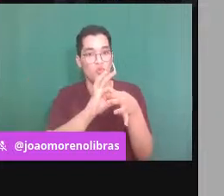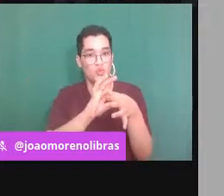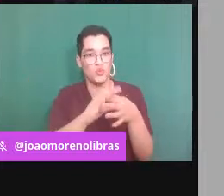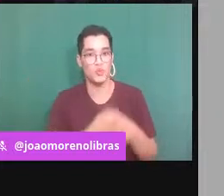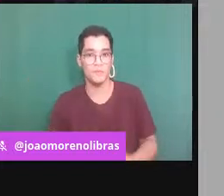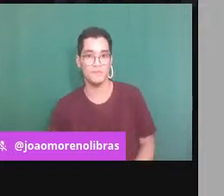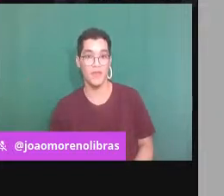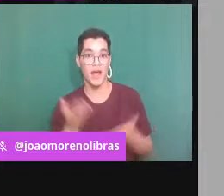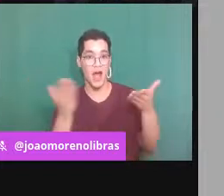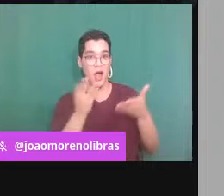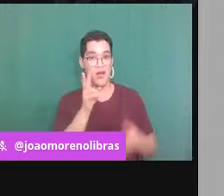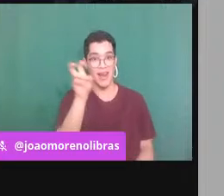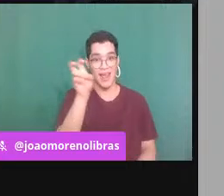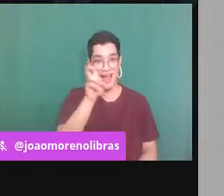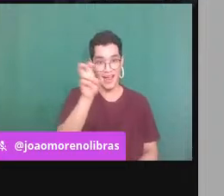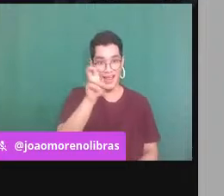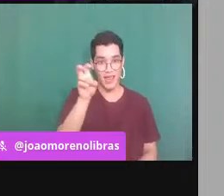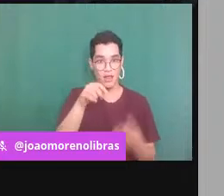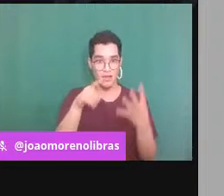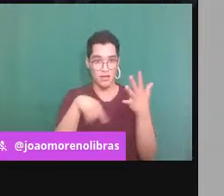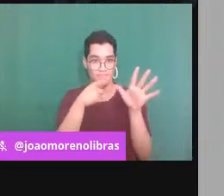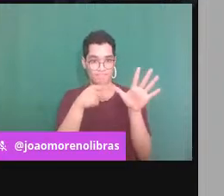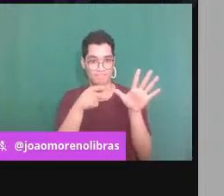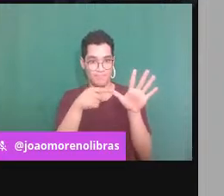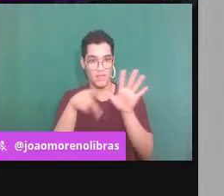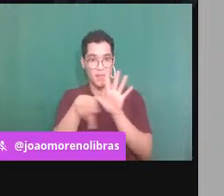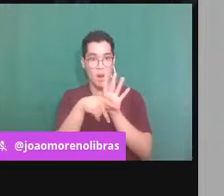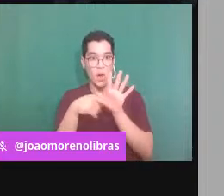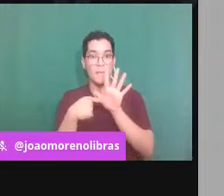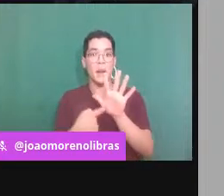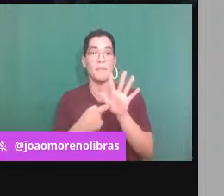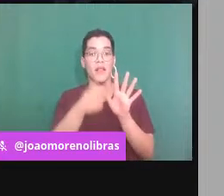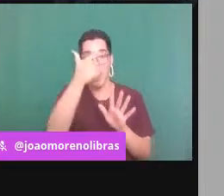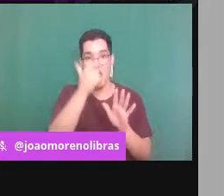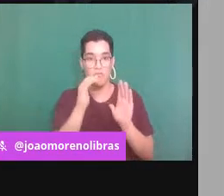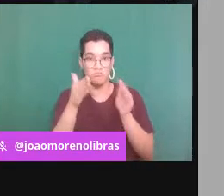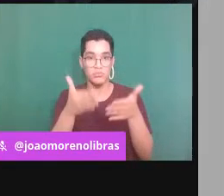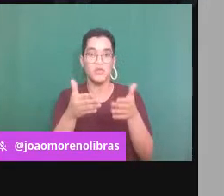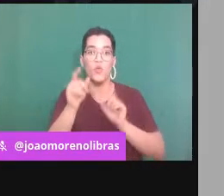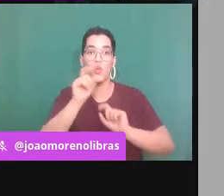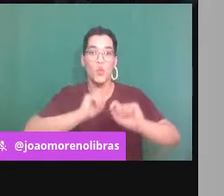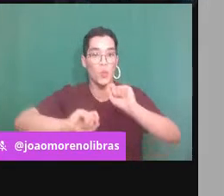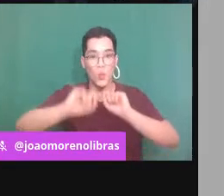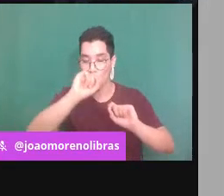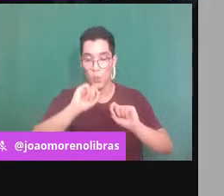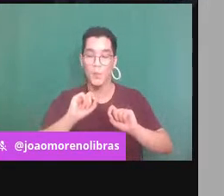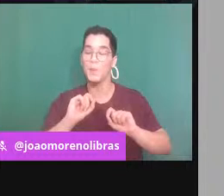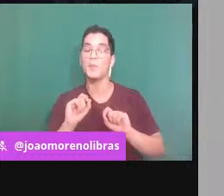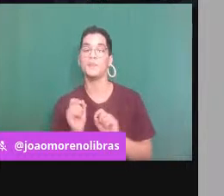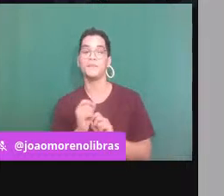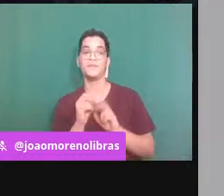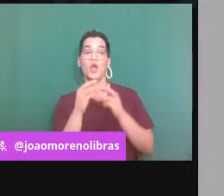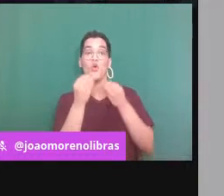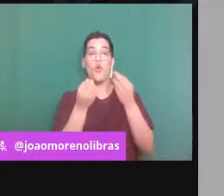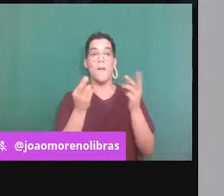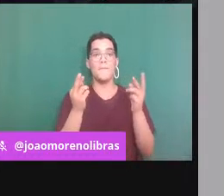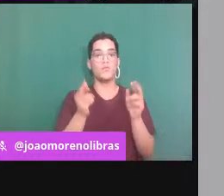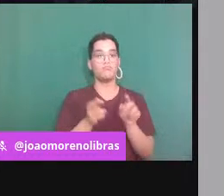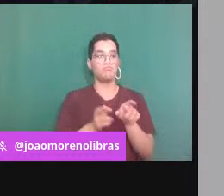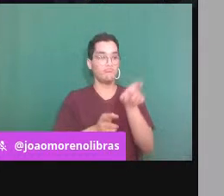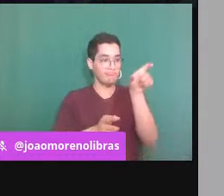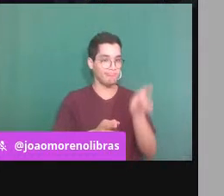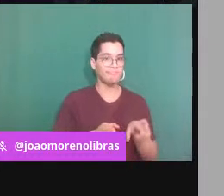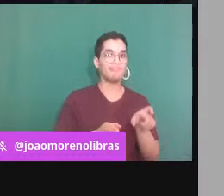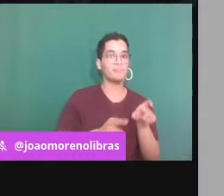da apresentação, que é a última, né? Em que eu vou focalizar para vocês a relação entre procedimentos